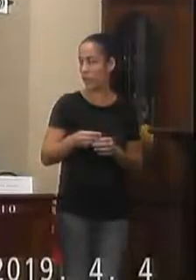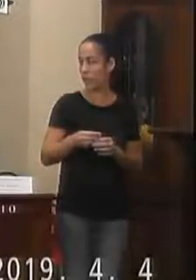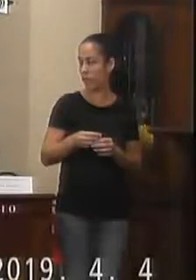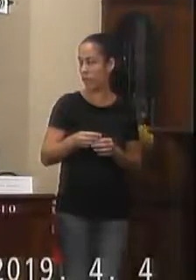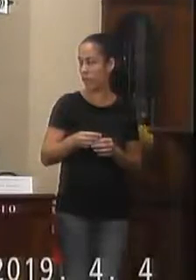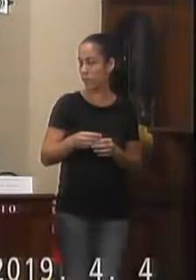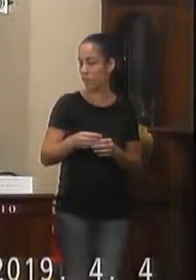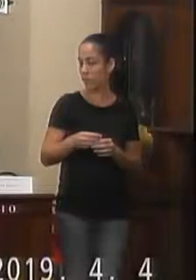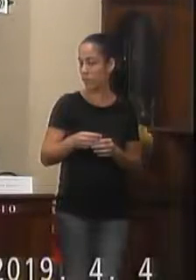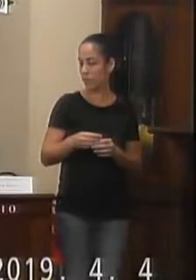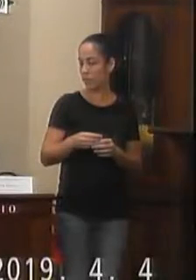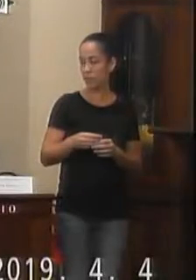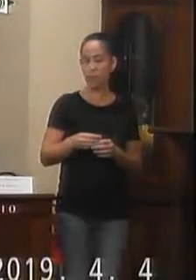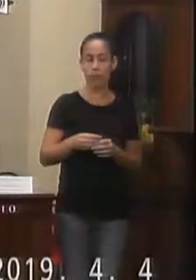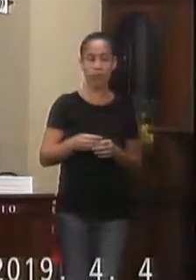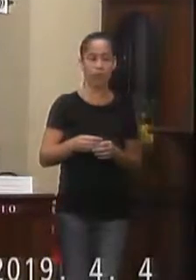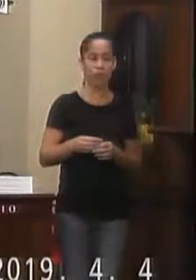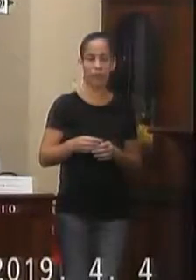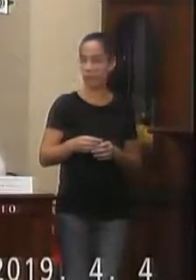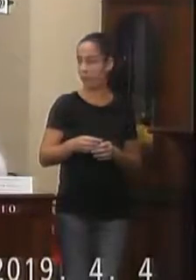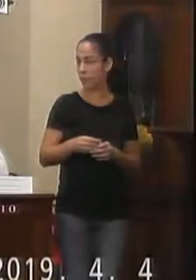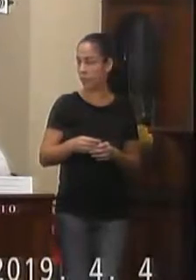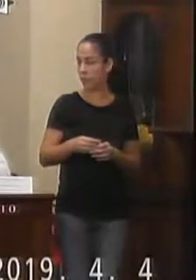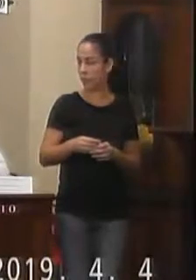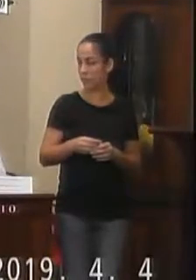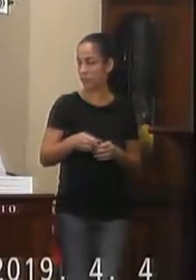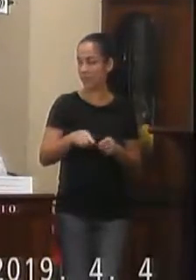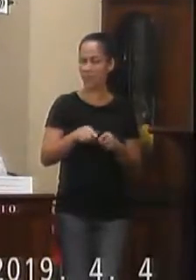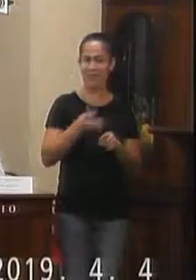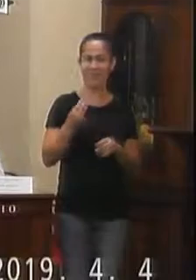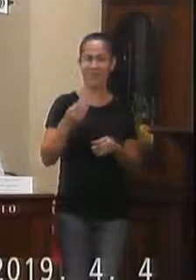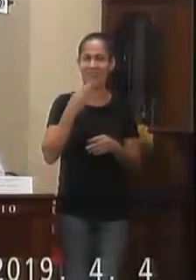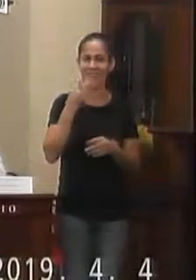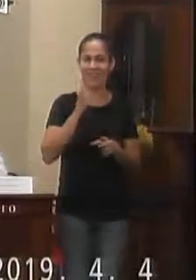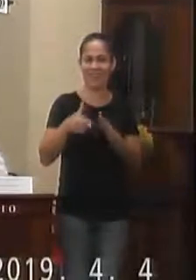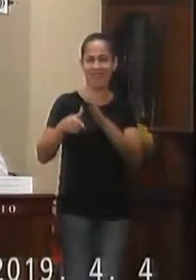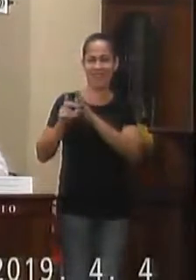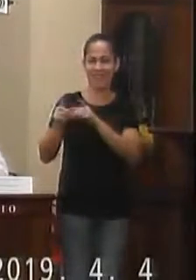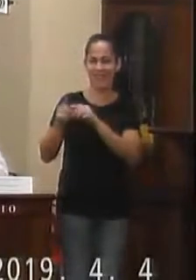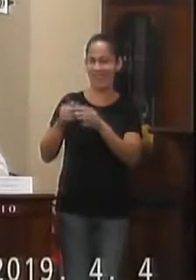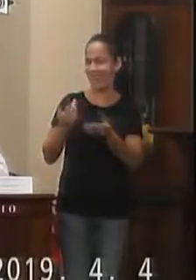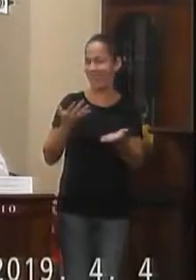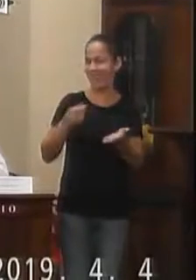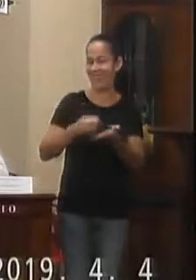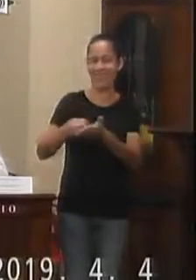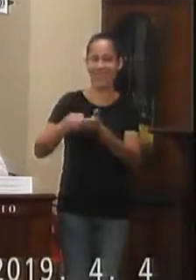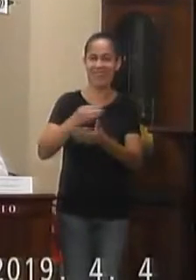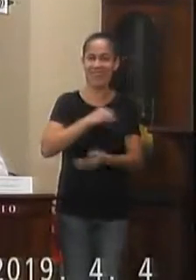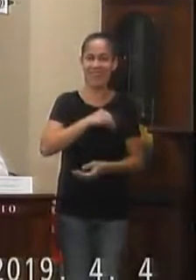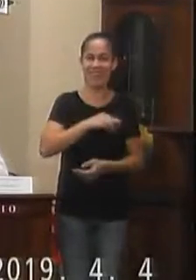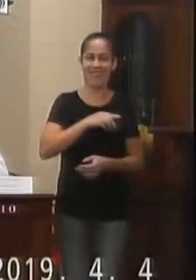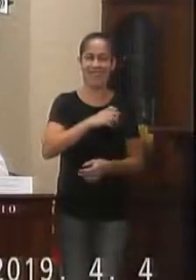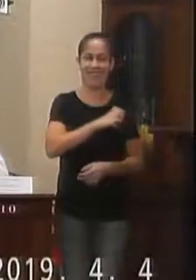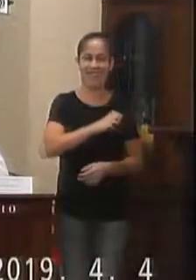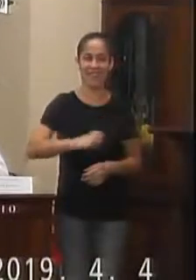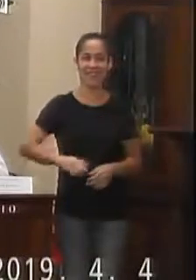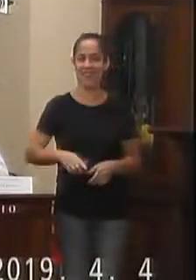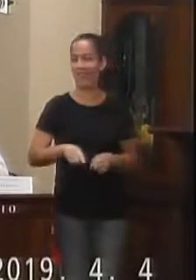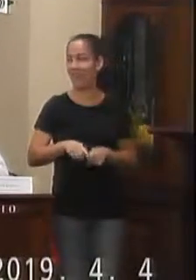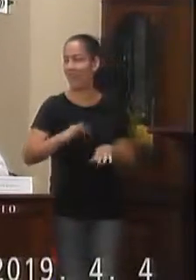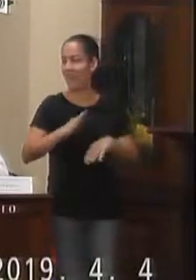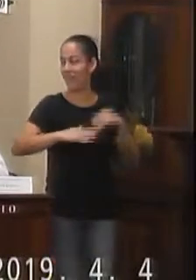Pronto. Aquele monte de coisa que eu falei minha, requer o encaminhamento do cumprimento do piso salarial estadual para